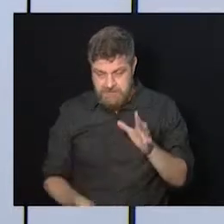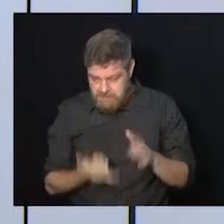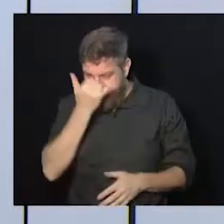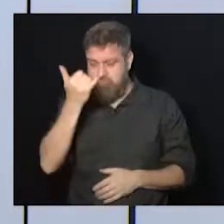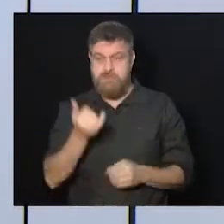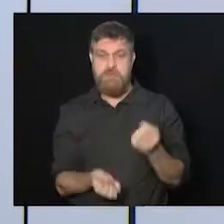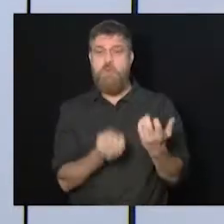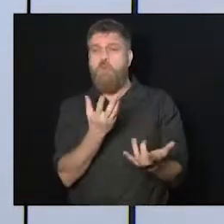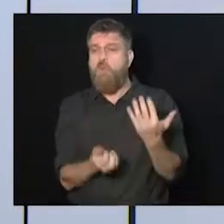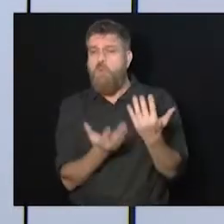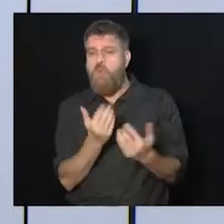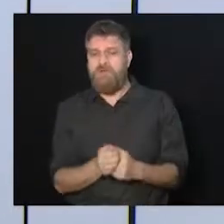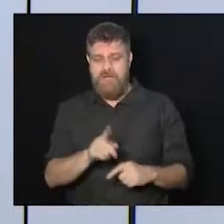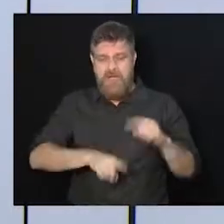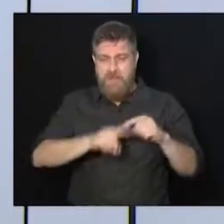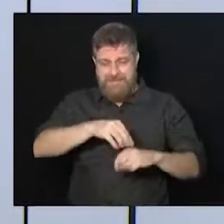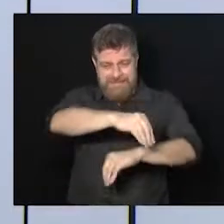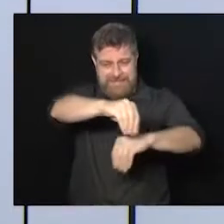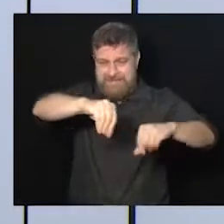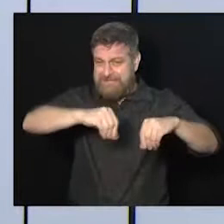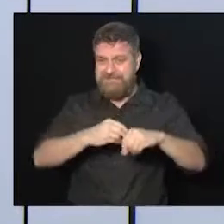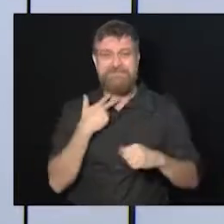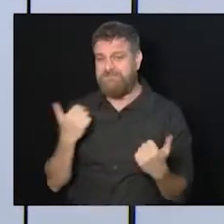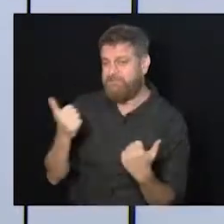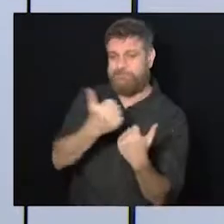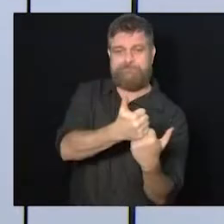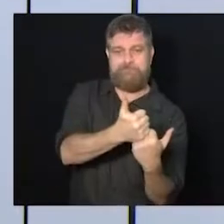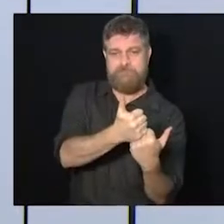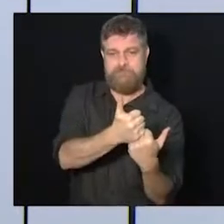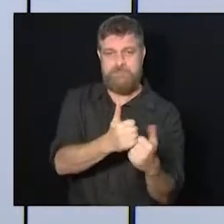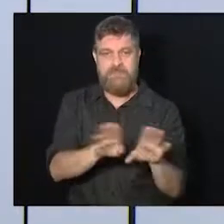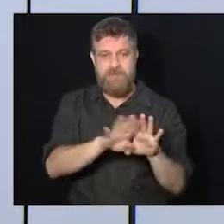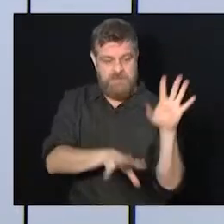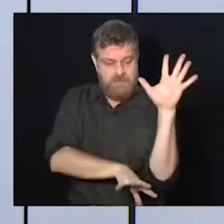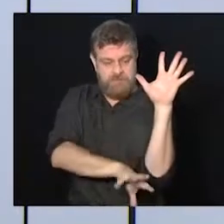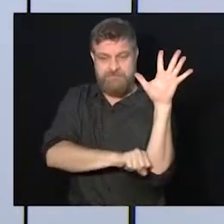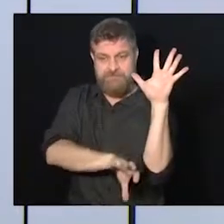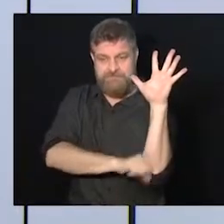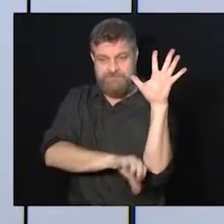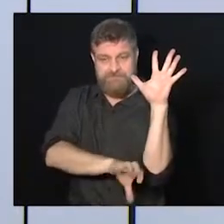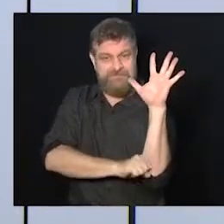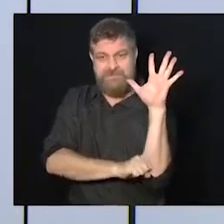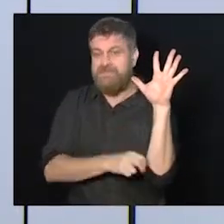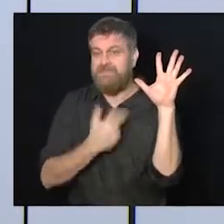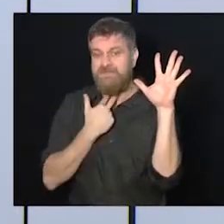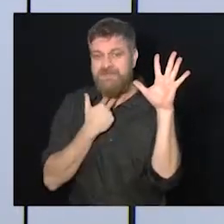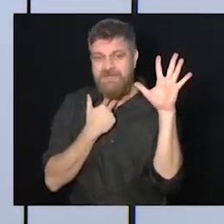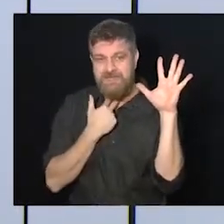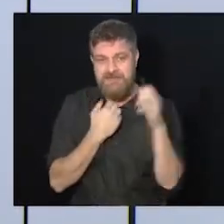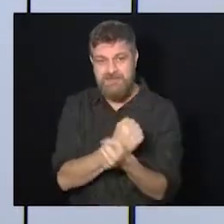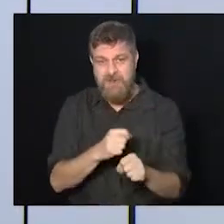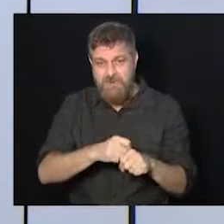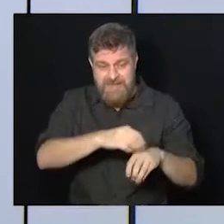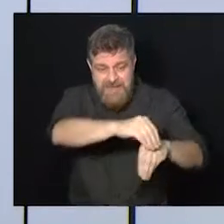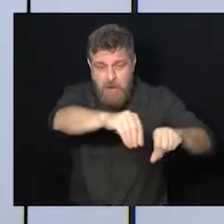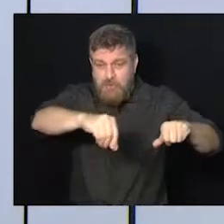motivo, essa matéria orgânica ela não vai ser reposta e não vai ser absorvida novamente pela própria floresta, porque o solo da Amazônia é um solo